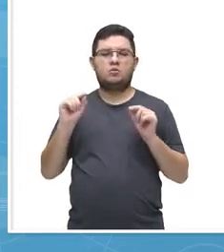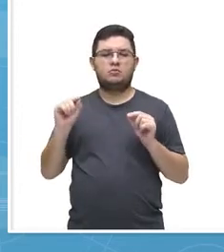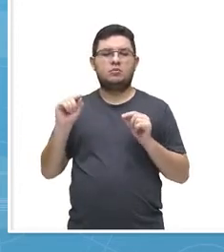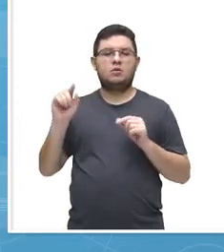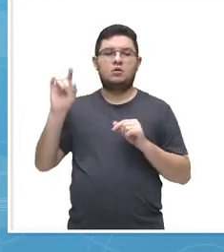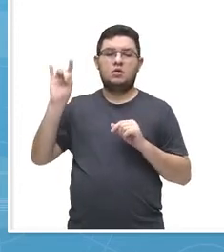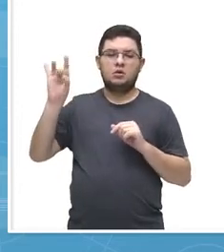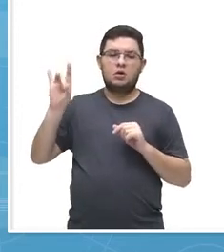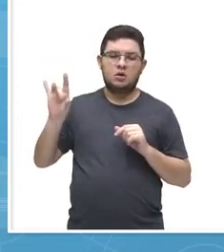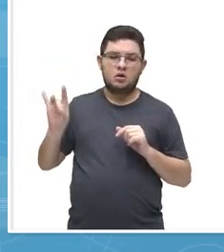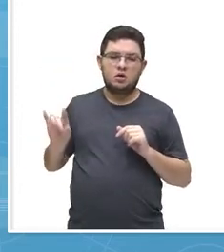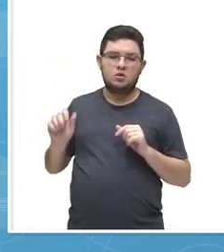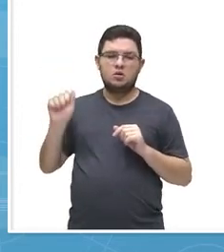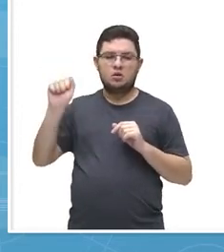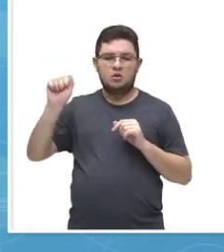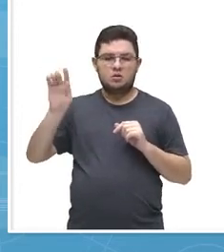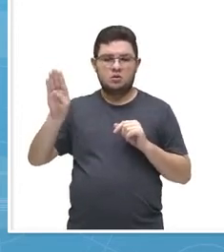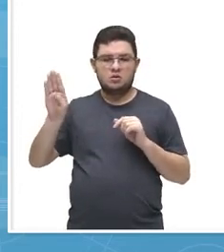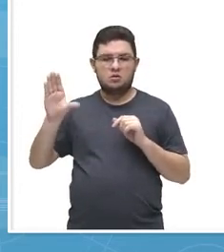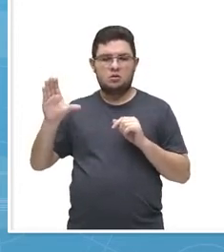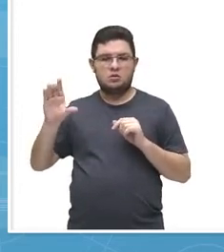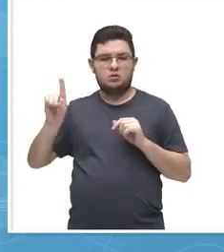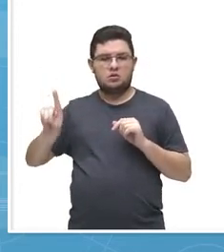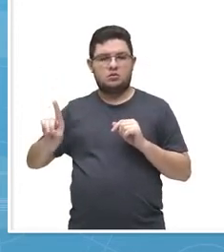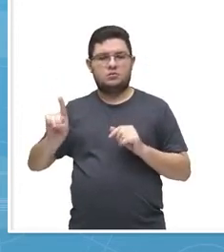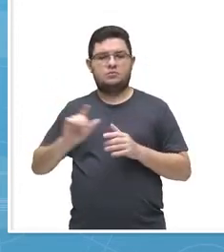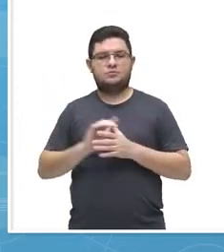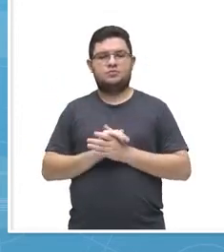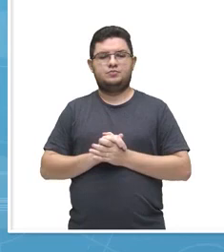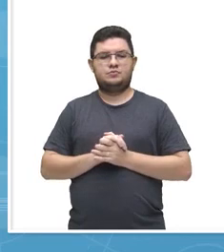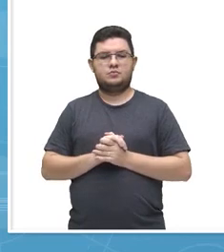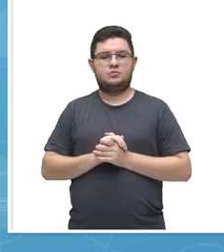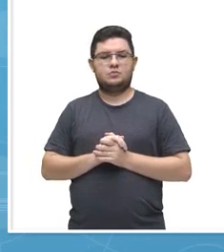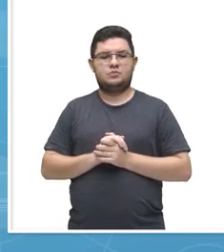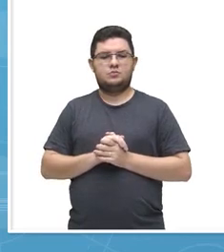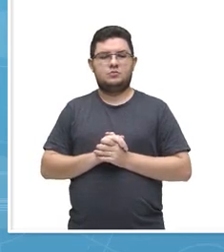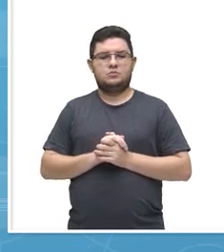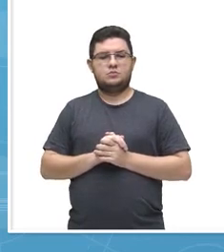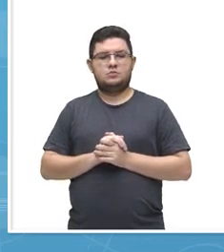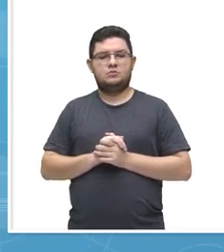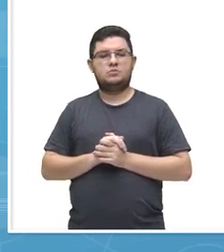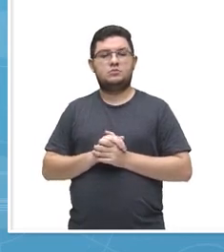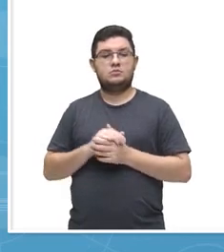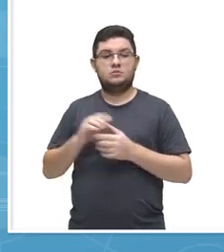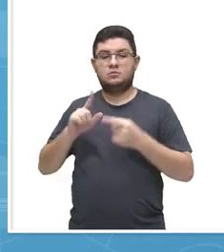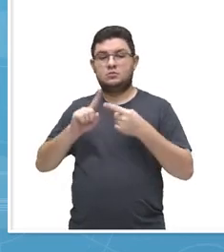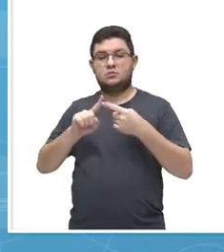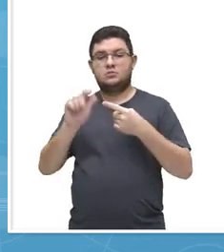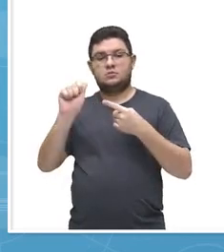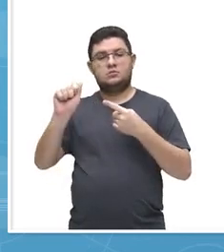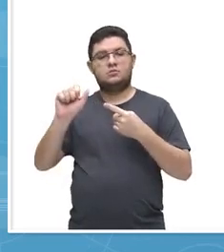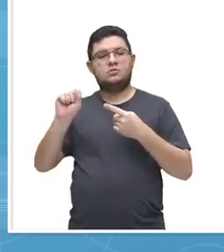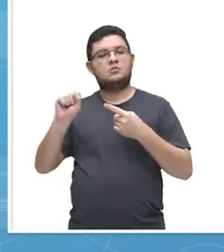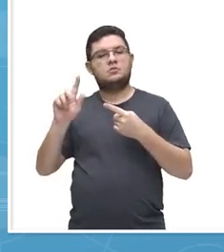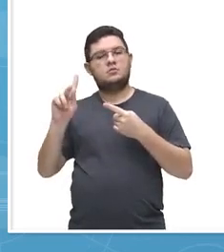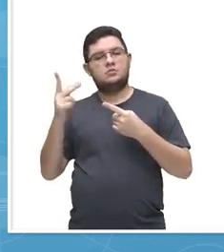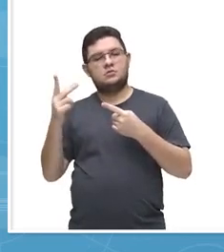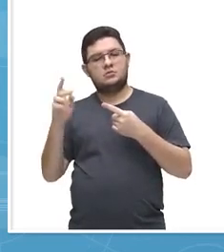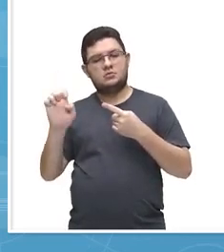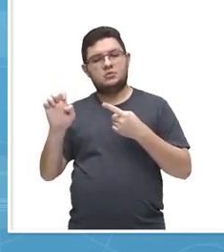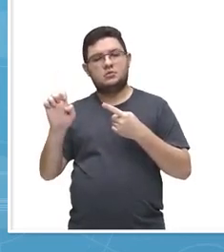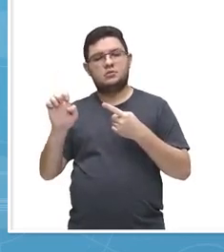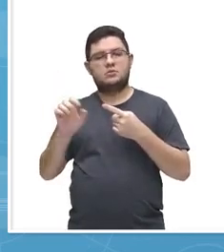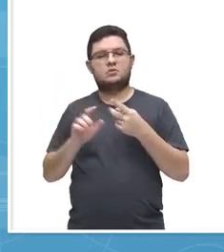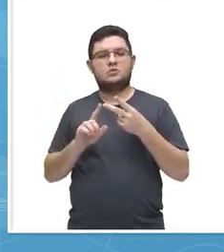cada uma dessas transformações. Então, aqui, gente, ó, she, né, todas as pessoas estão na terceira pessoa, ele,